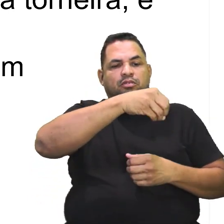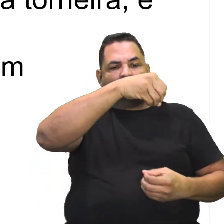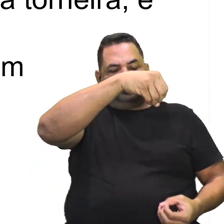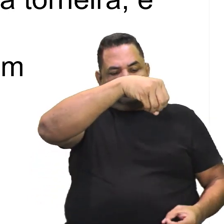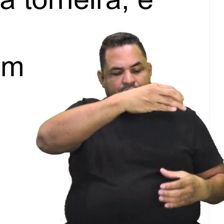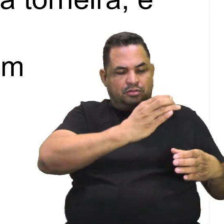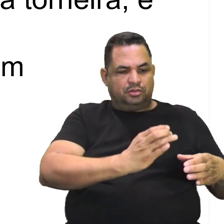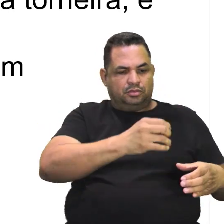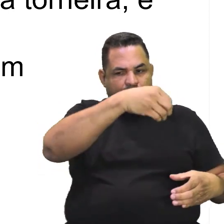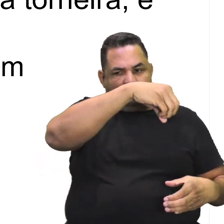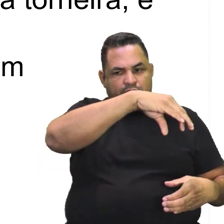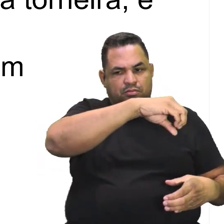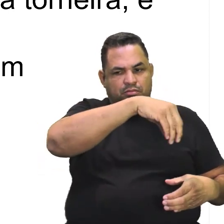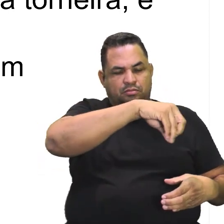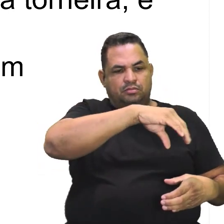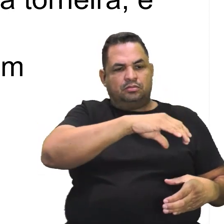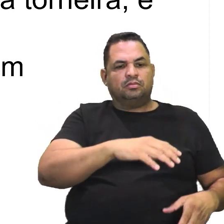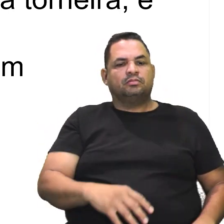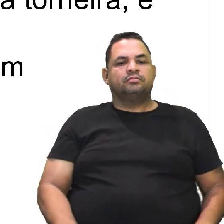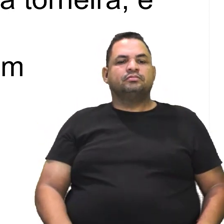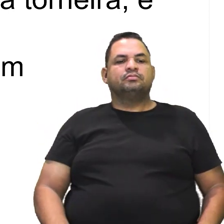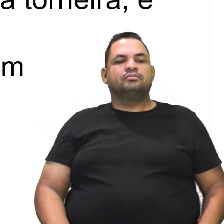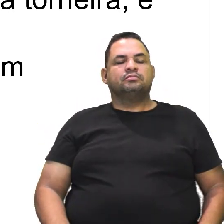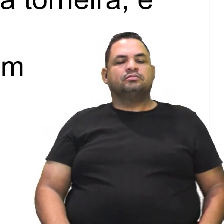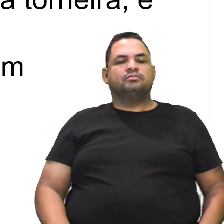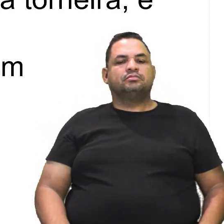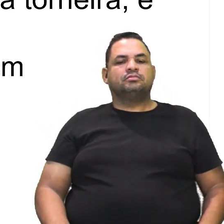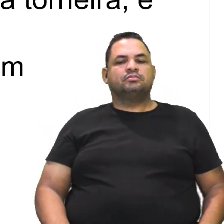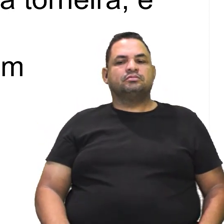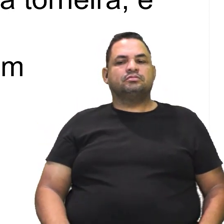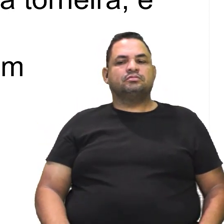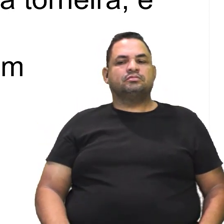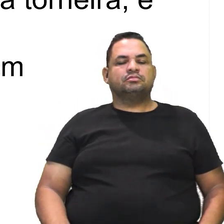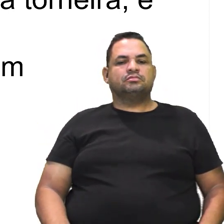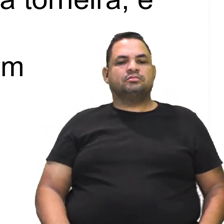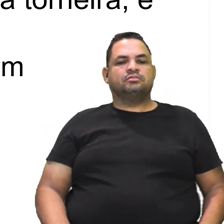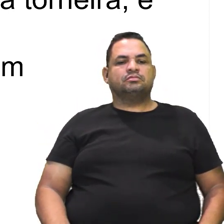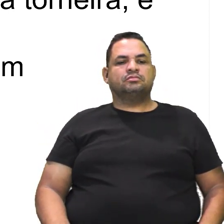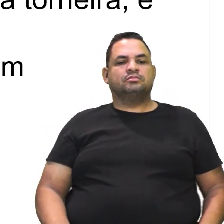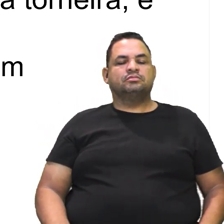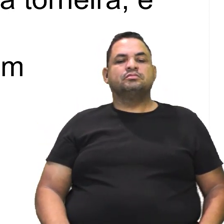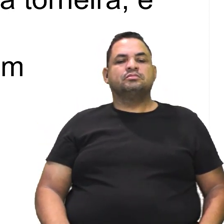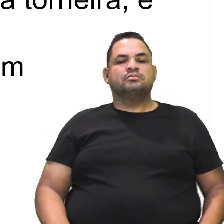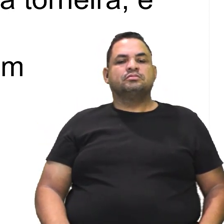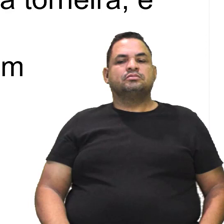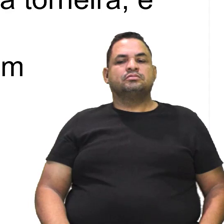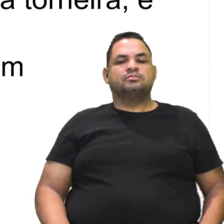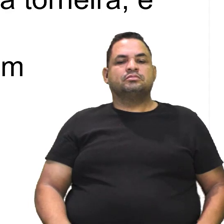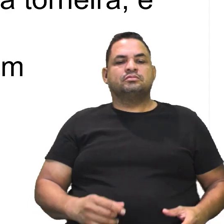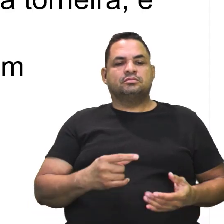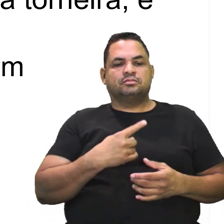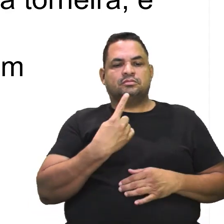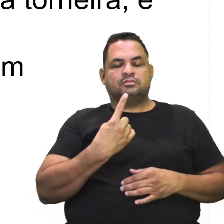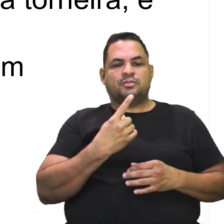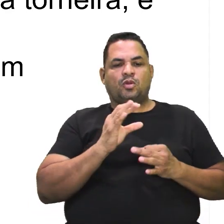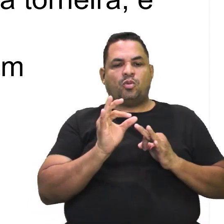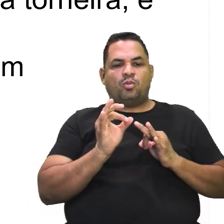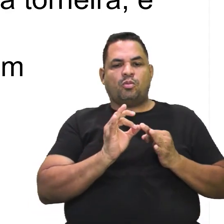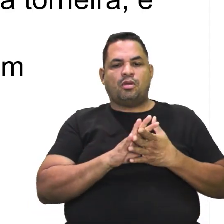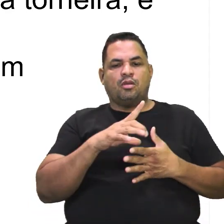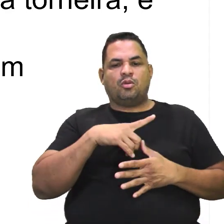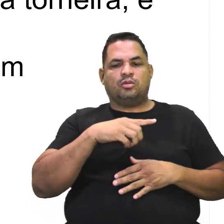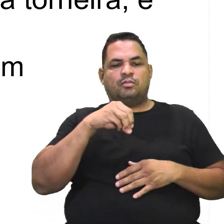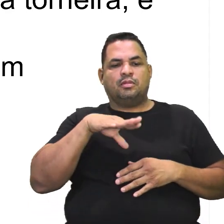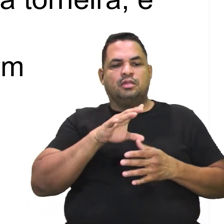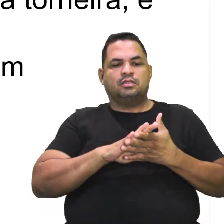Isso. Ó. Tem questão que é bastante coisa para ir anotando, tá? A cada segundo caem 5 gotas. E uma gota é formada,